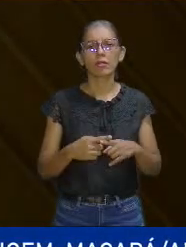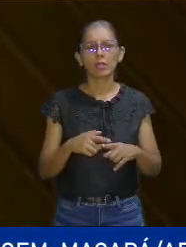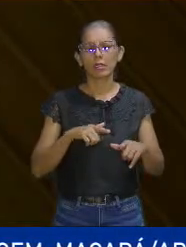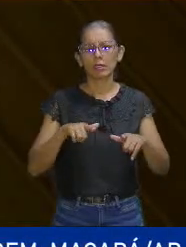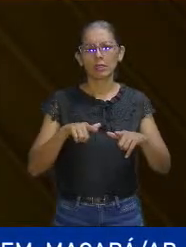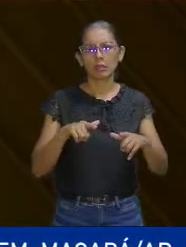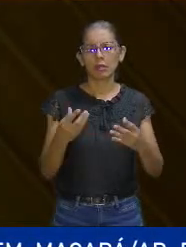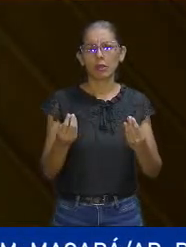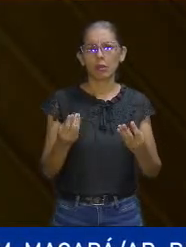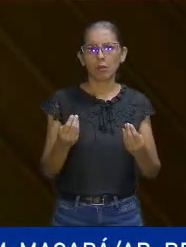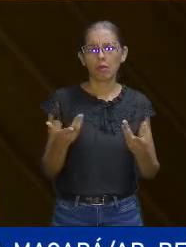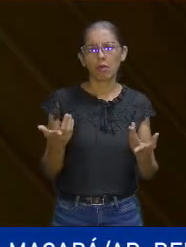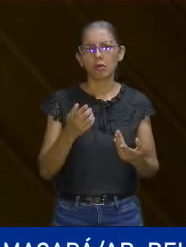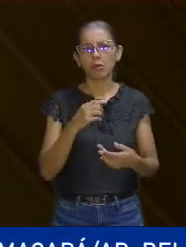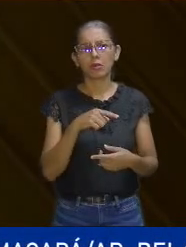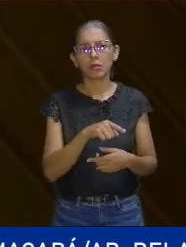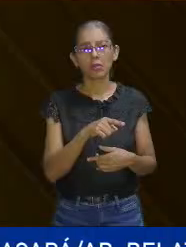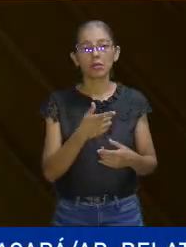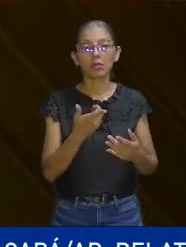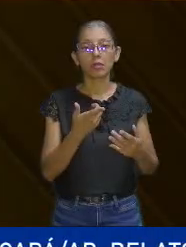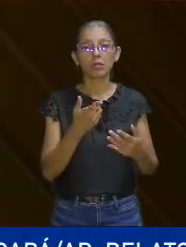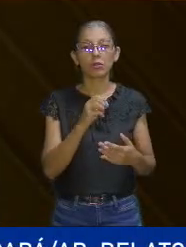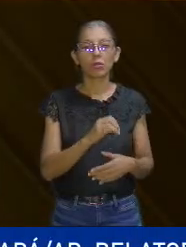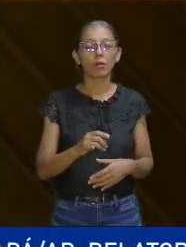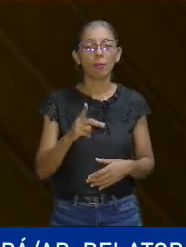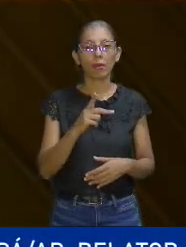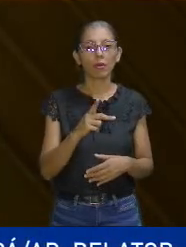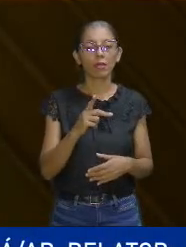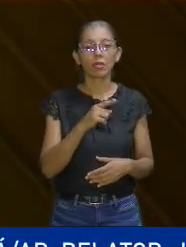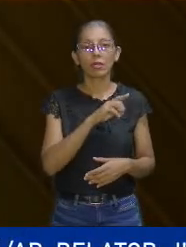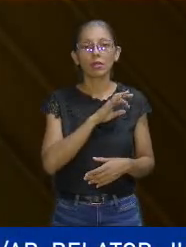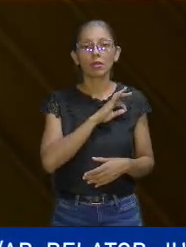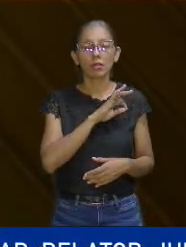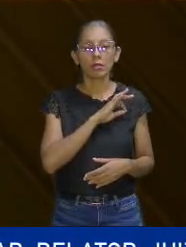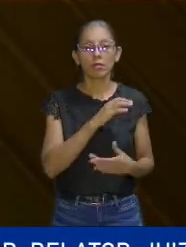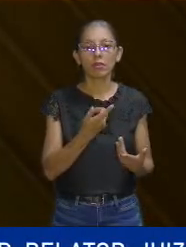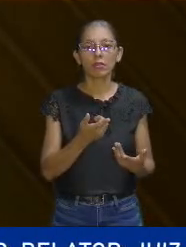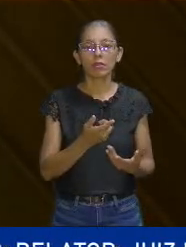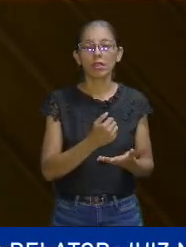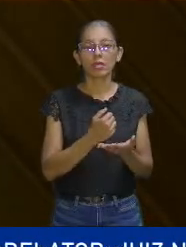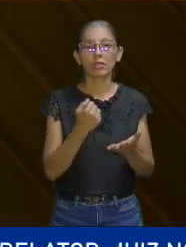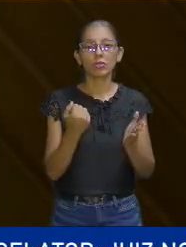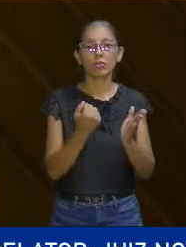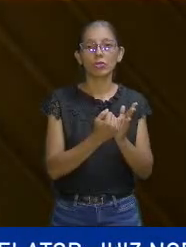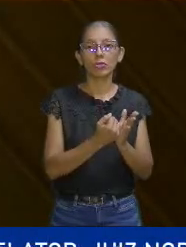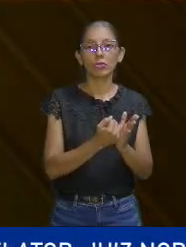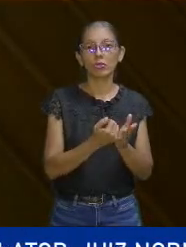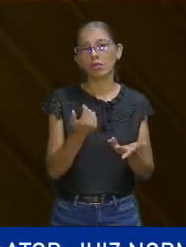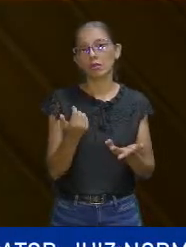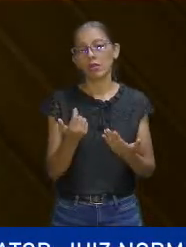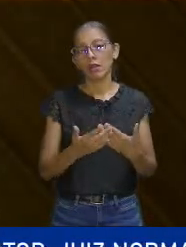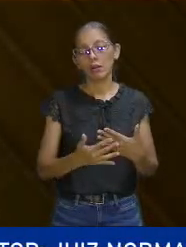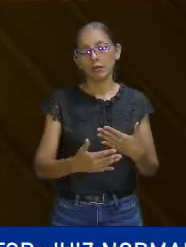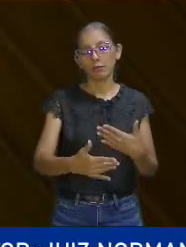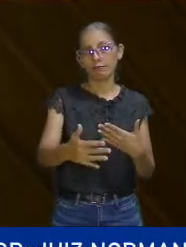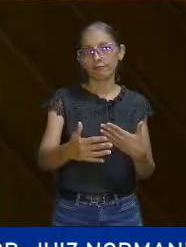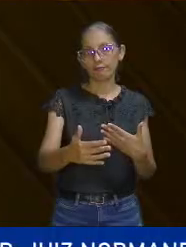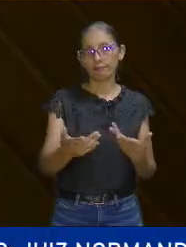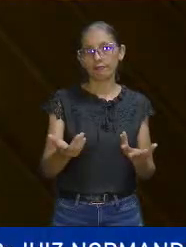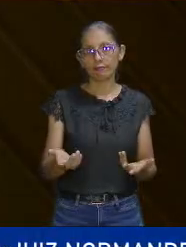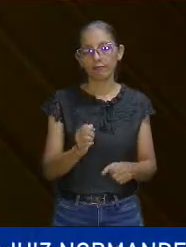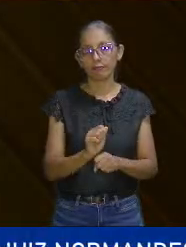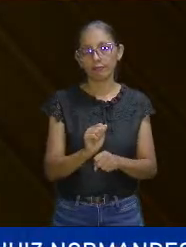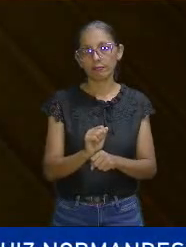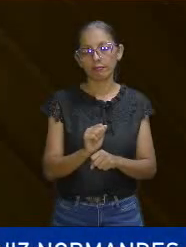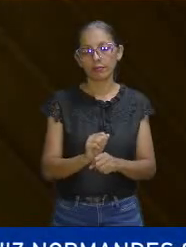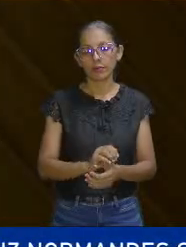inviabiliza que a delegacia do Oiapoque registre esses andamentos desses atos preparatórios de